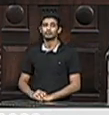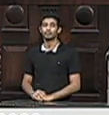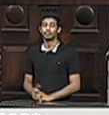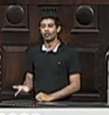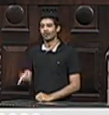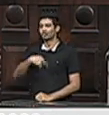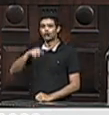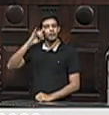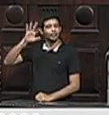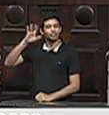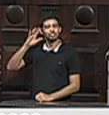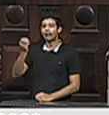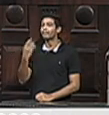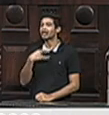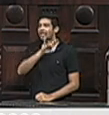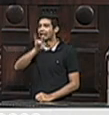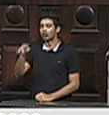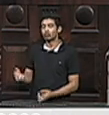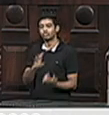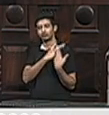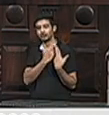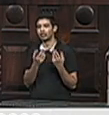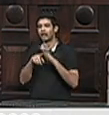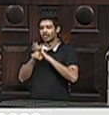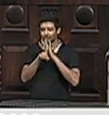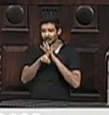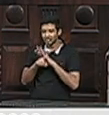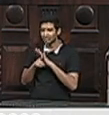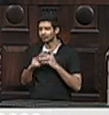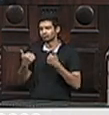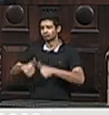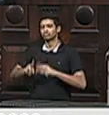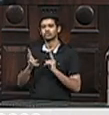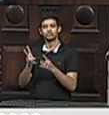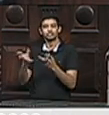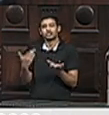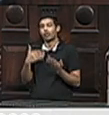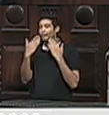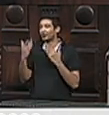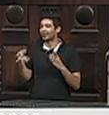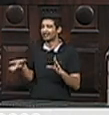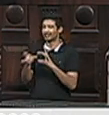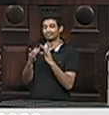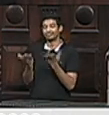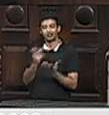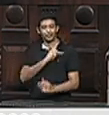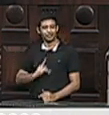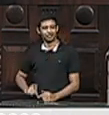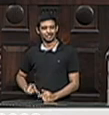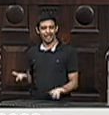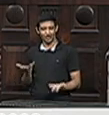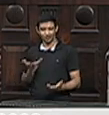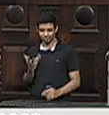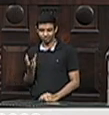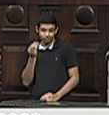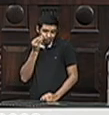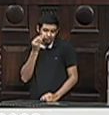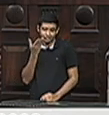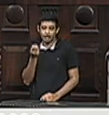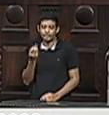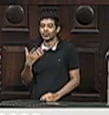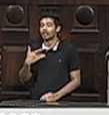prerrogativa exclusiva do presidente, a indicação de um deputado que nem faz parte da comissão e que não está afeito às tratativas